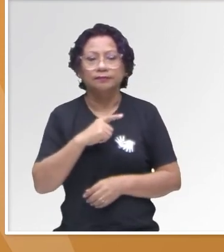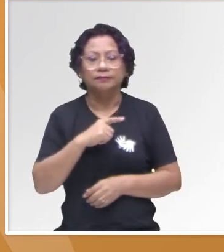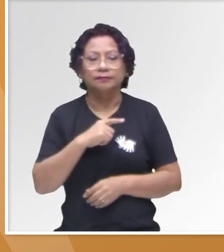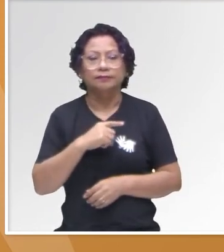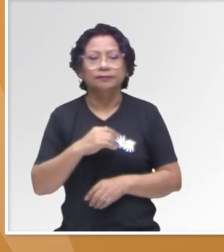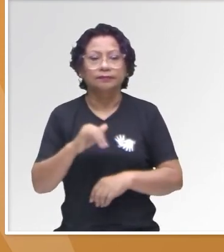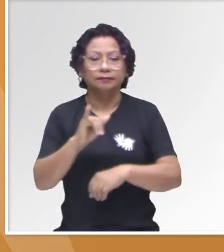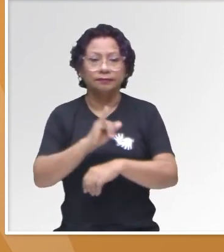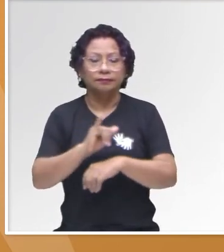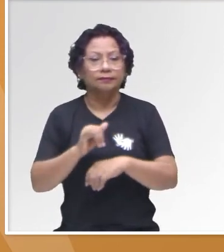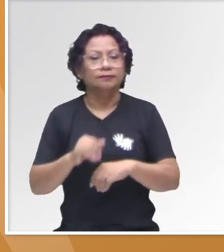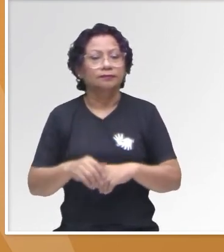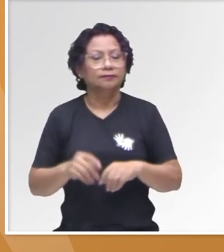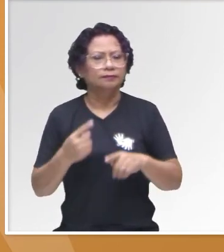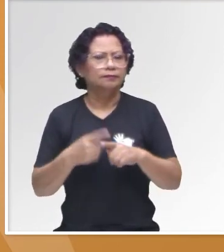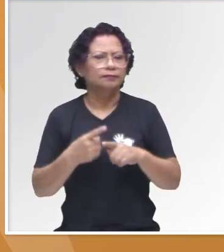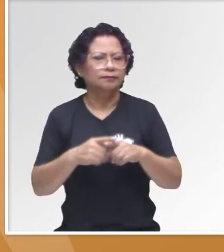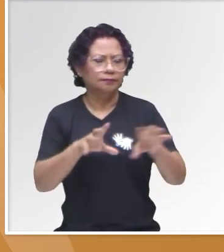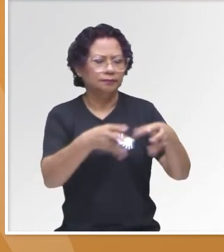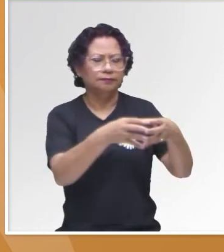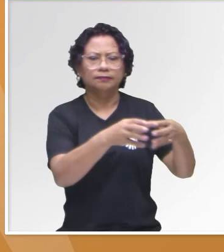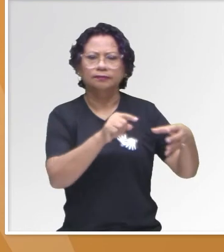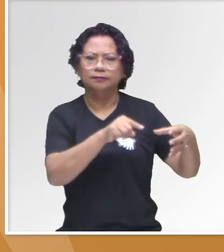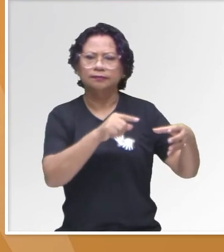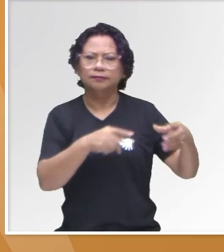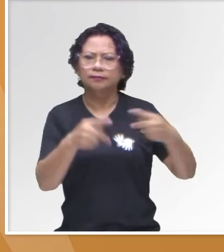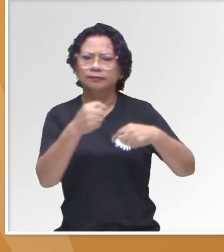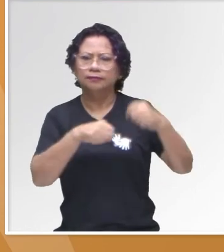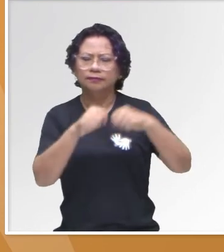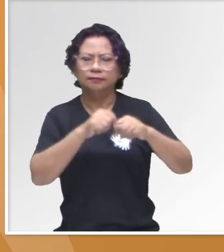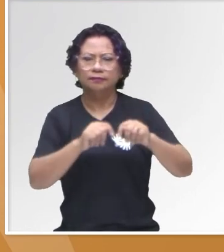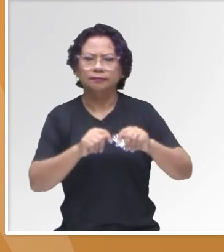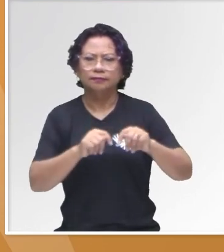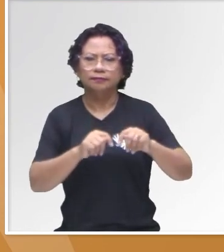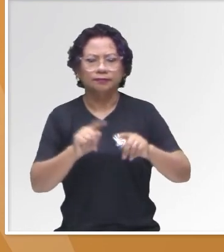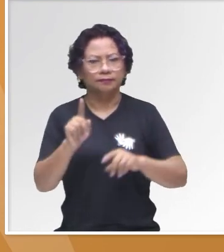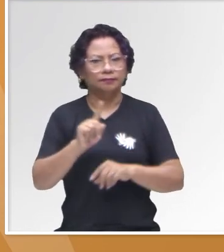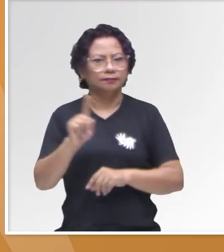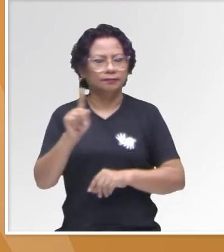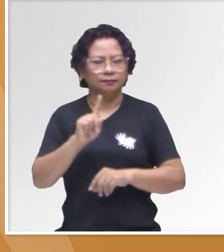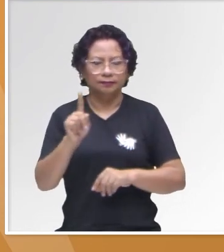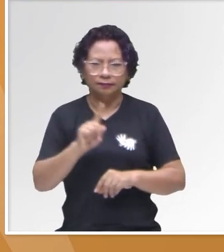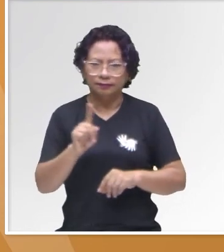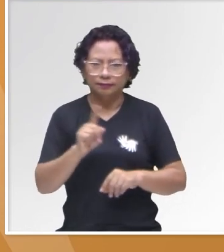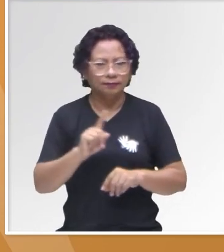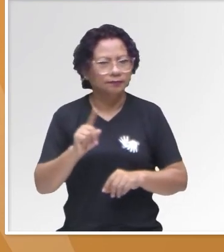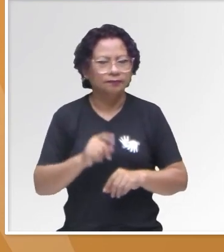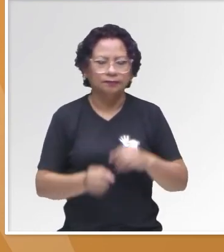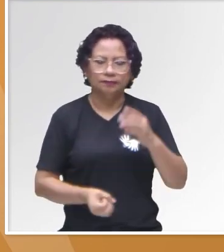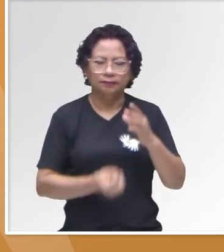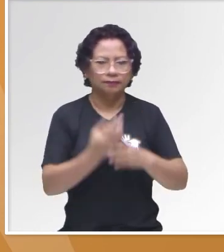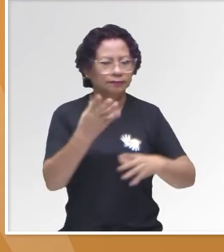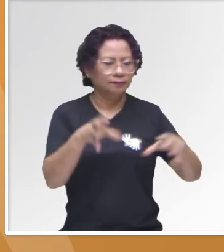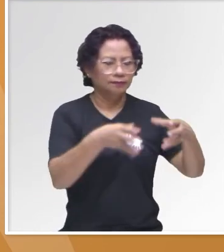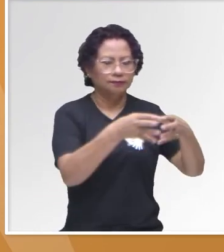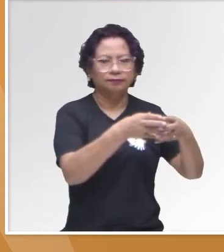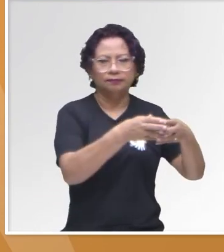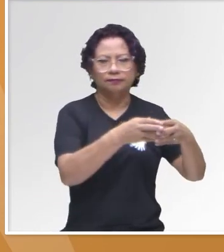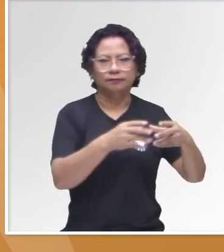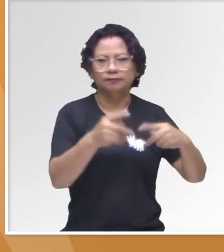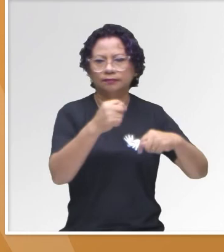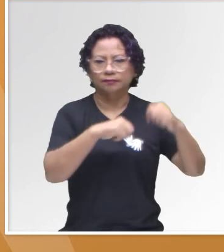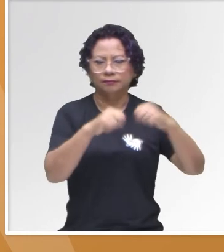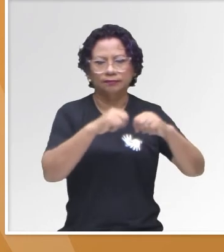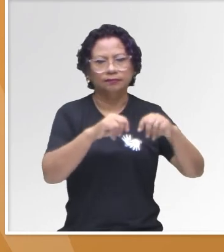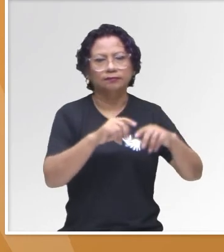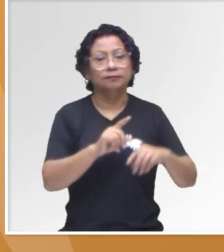os BRICS não é um bloco econômico, né, eles não formam uma instituição internacional, eles não formam um bloco econômico. Então,